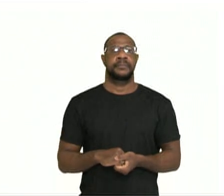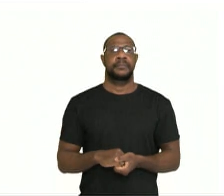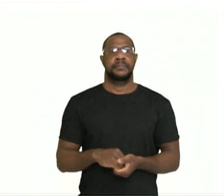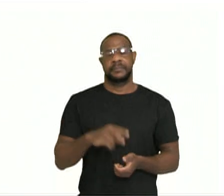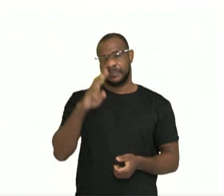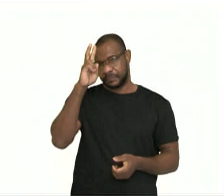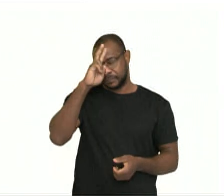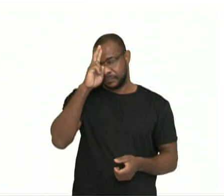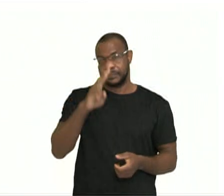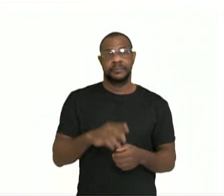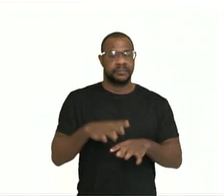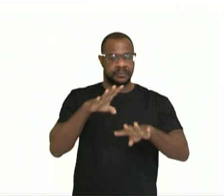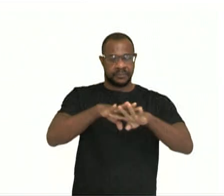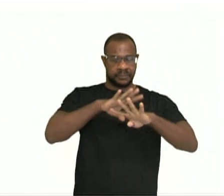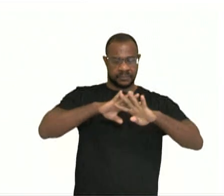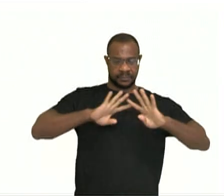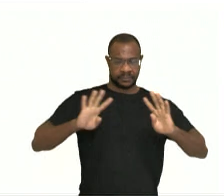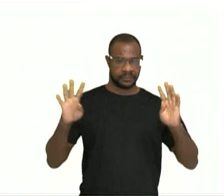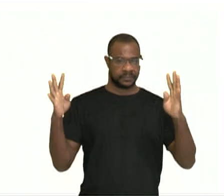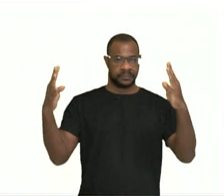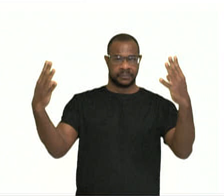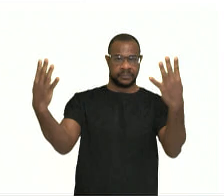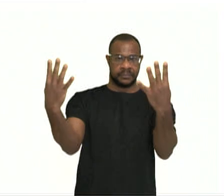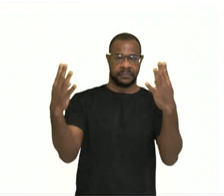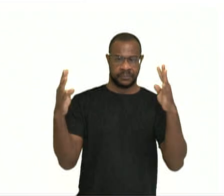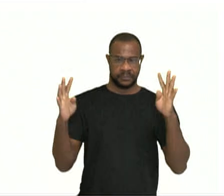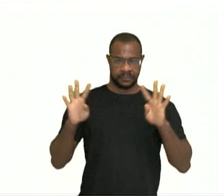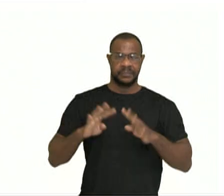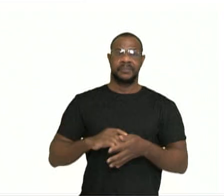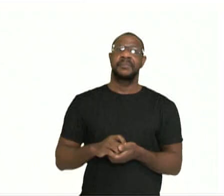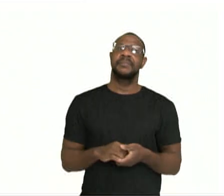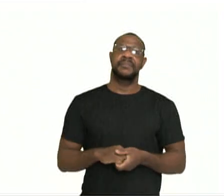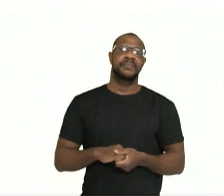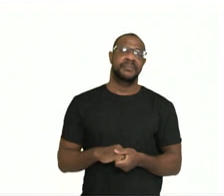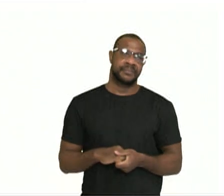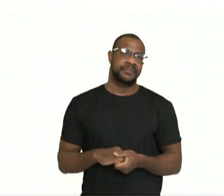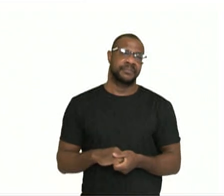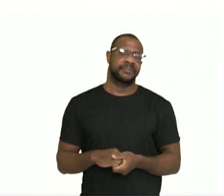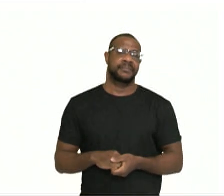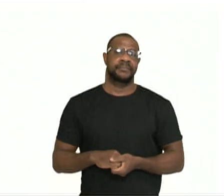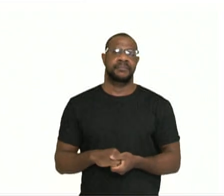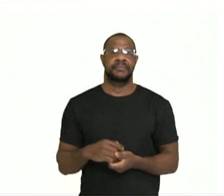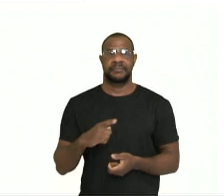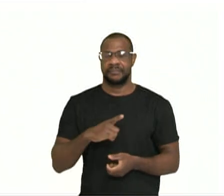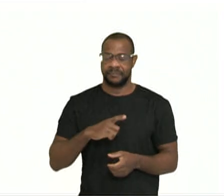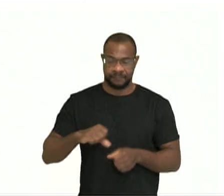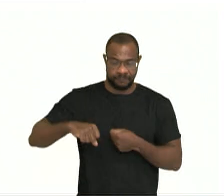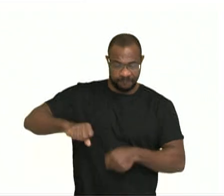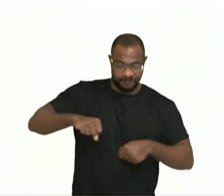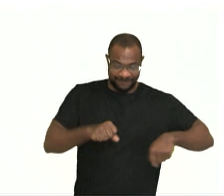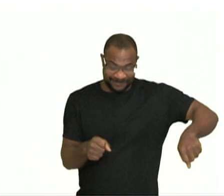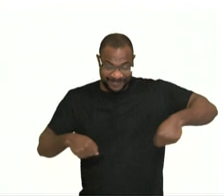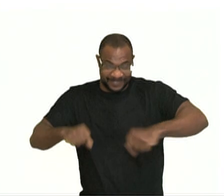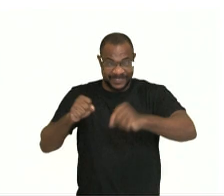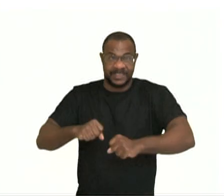uma jaula e que o motociclista vai trabalhar em alta velocidade fazendo manobras ali radicais.